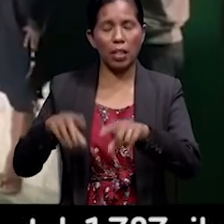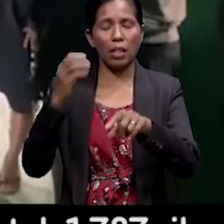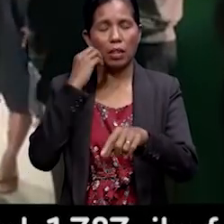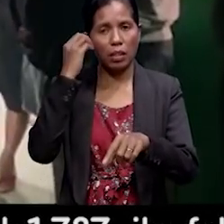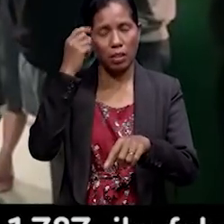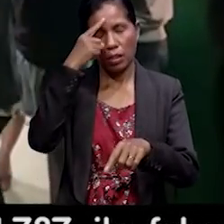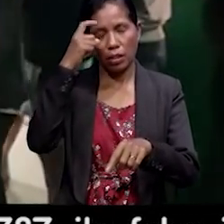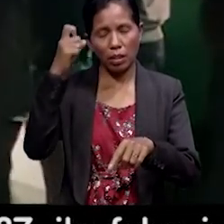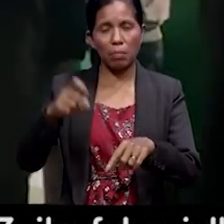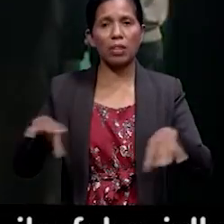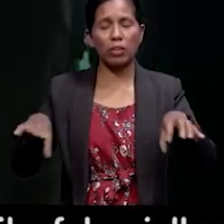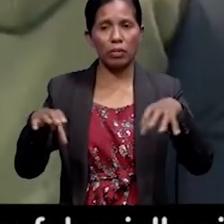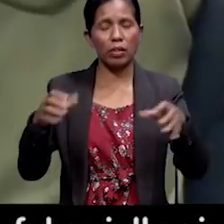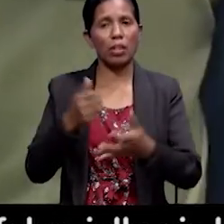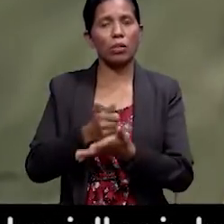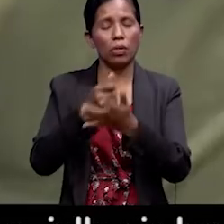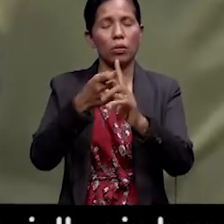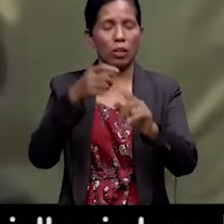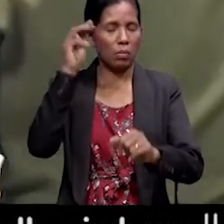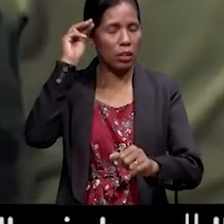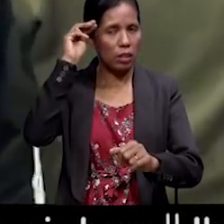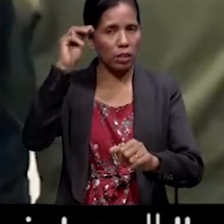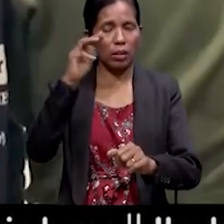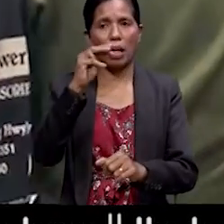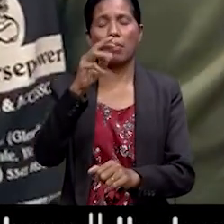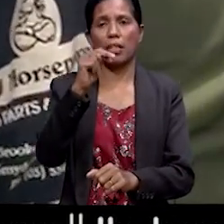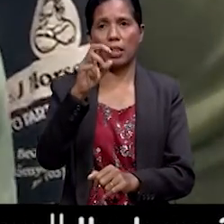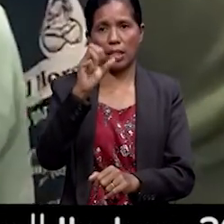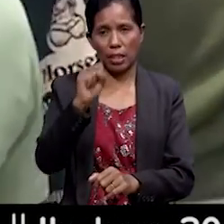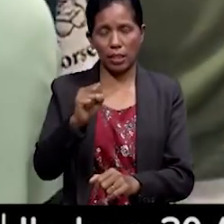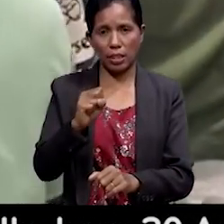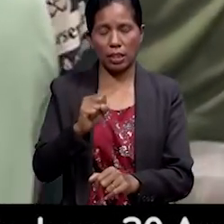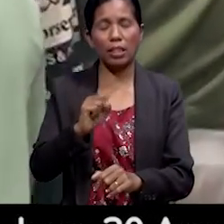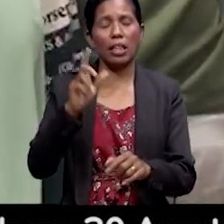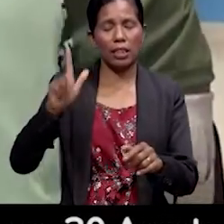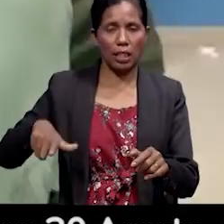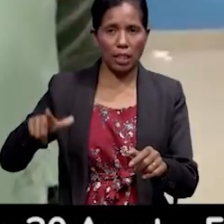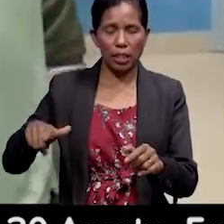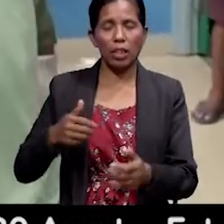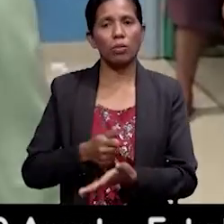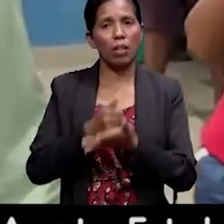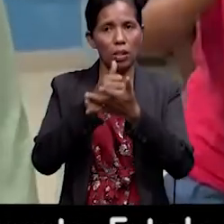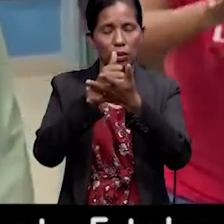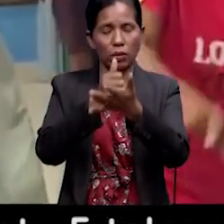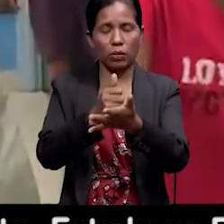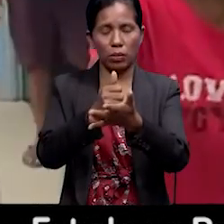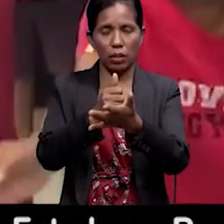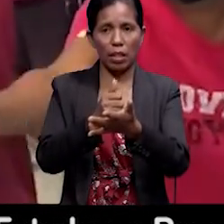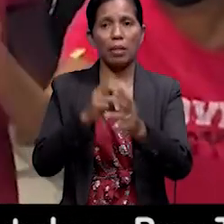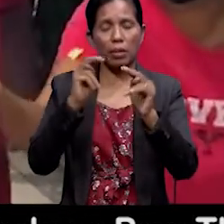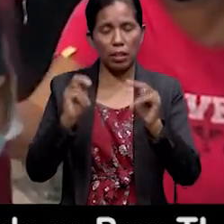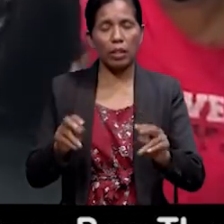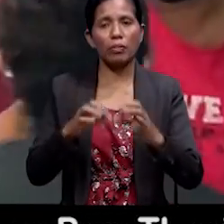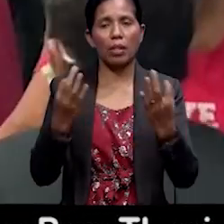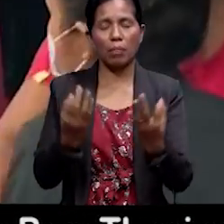tama sistema atendimento ho si Ministerio Solidaridade Social no Inclusão tarde liu ho di atende necessidade famiglia nian